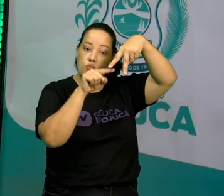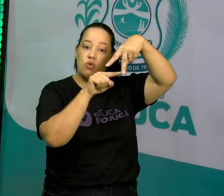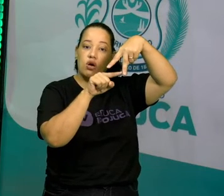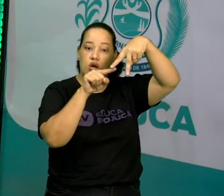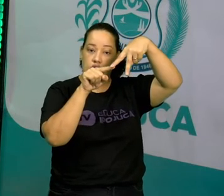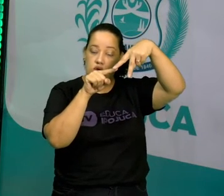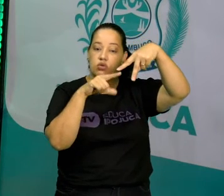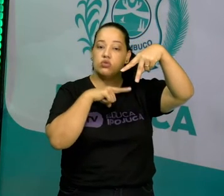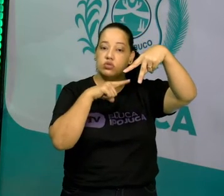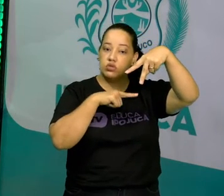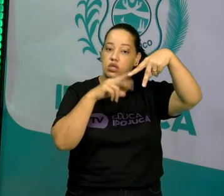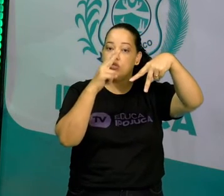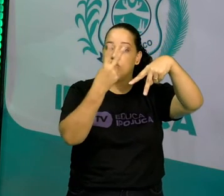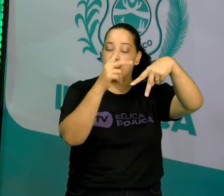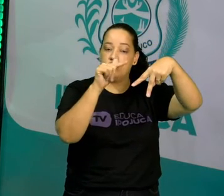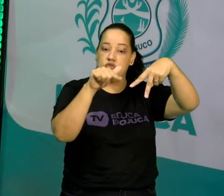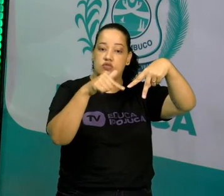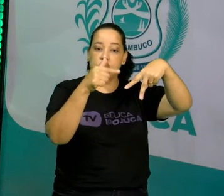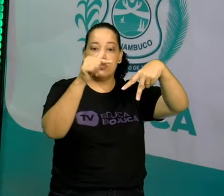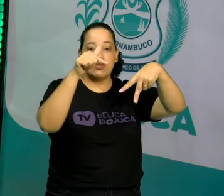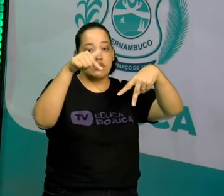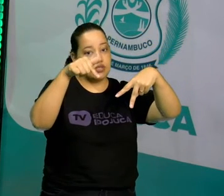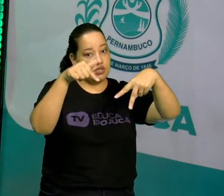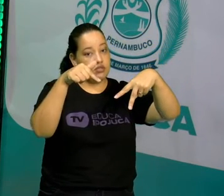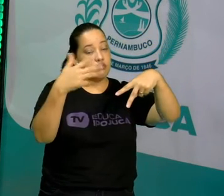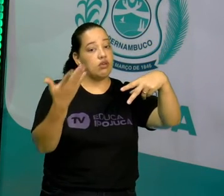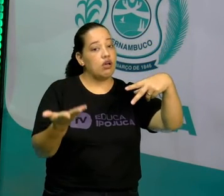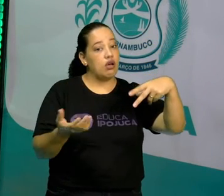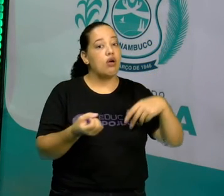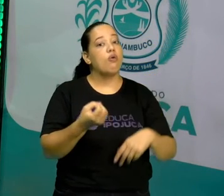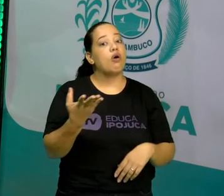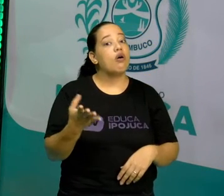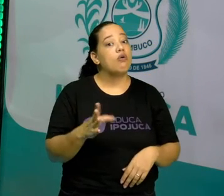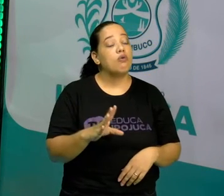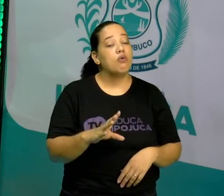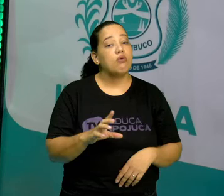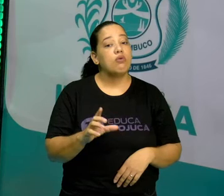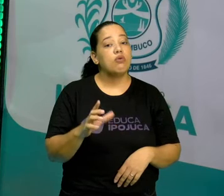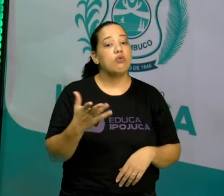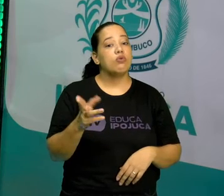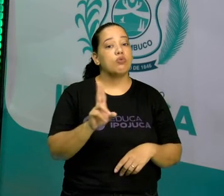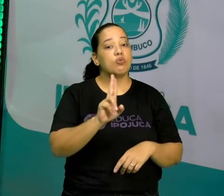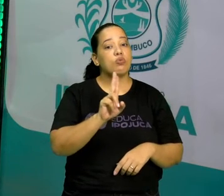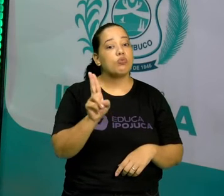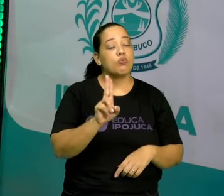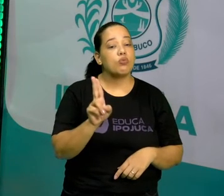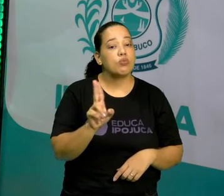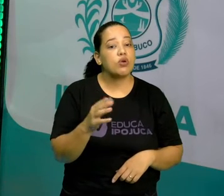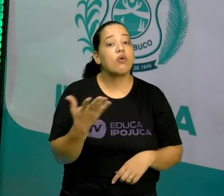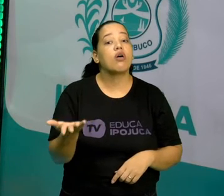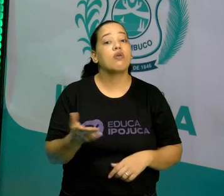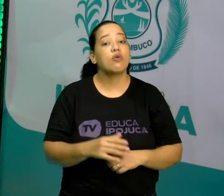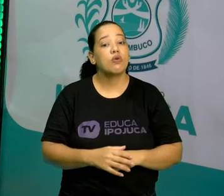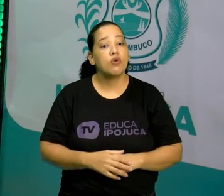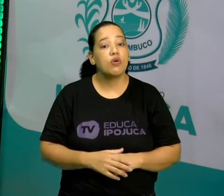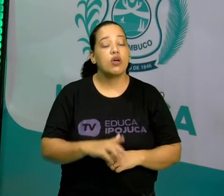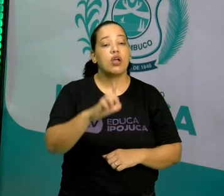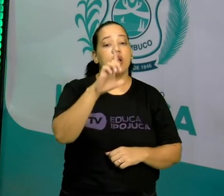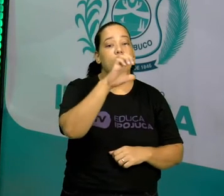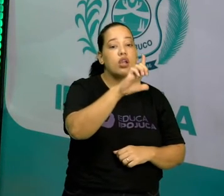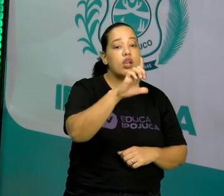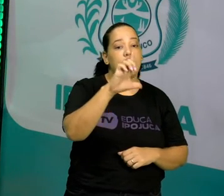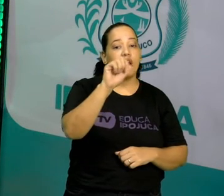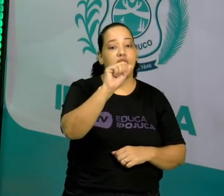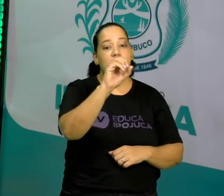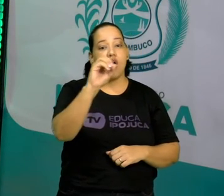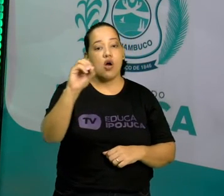lado, 2,7. Então, já descobriu qual é o caso? Sim, é o caso LAO.